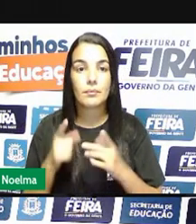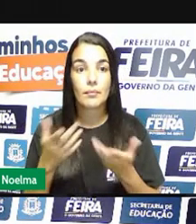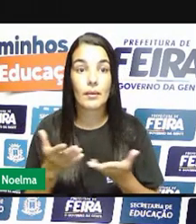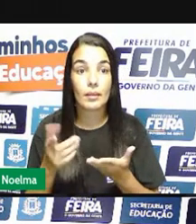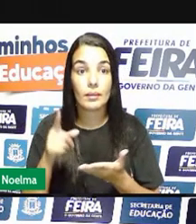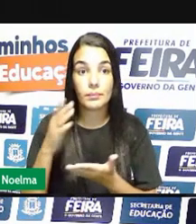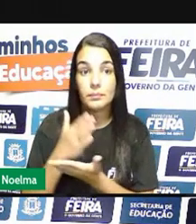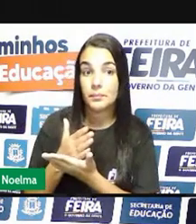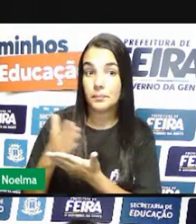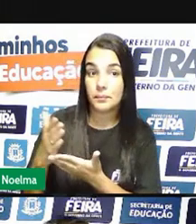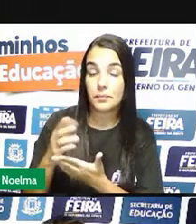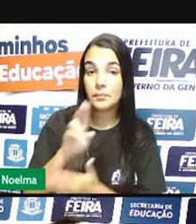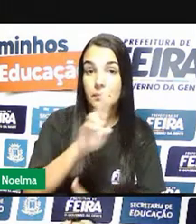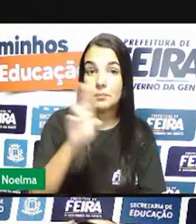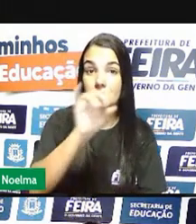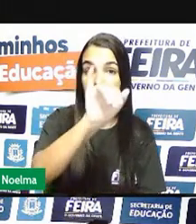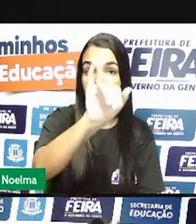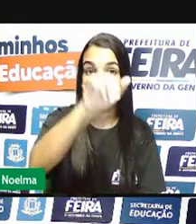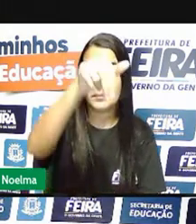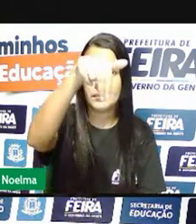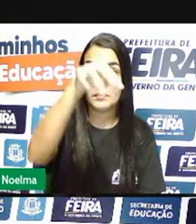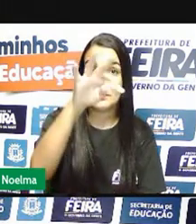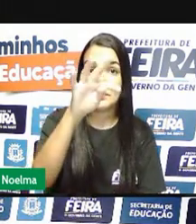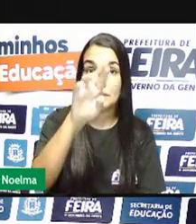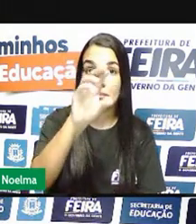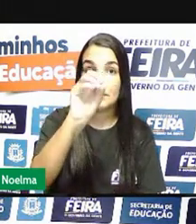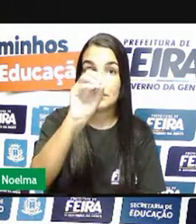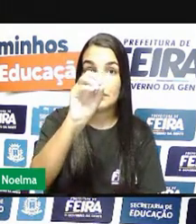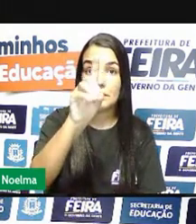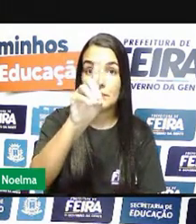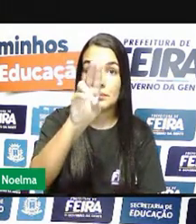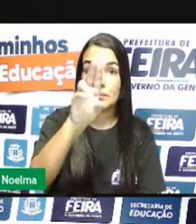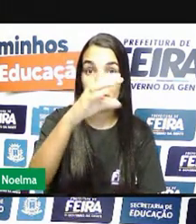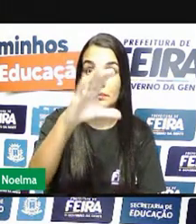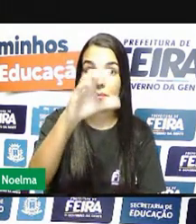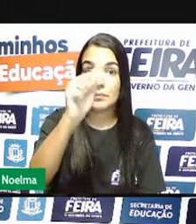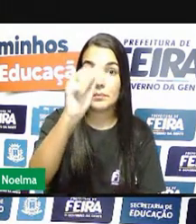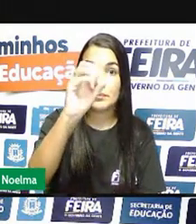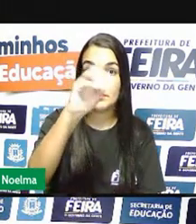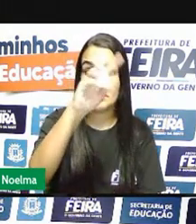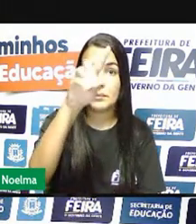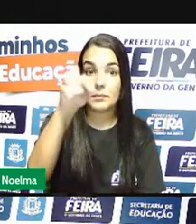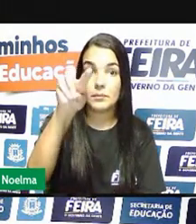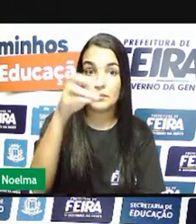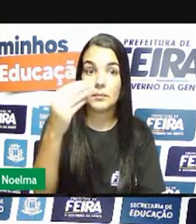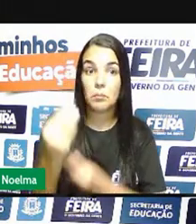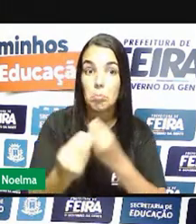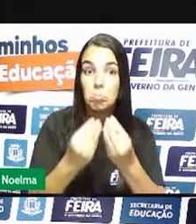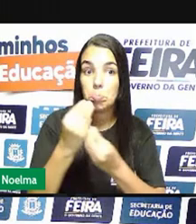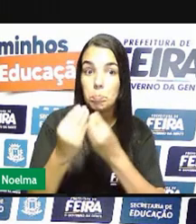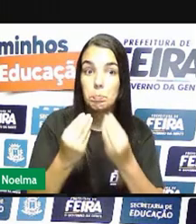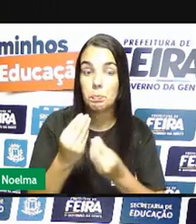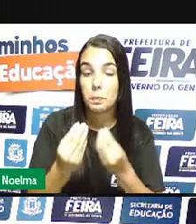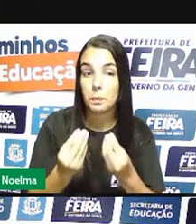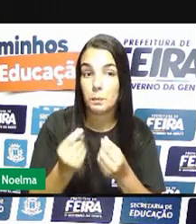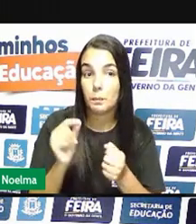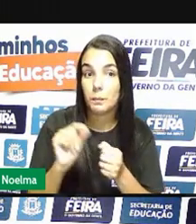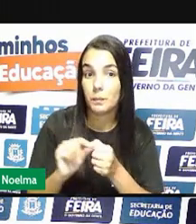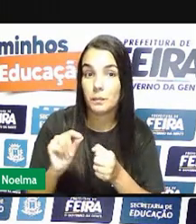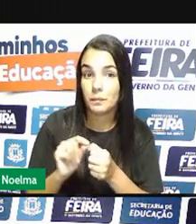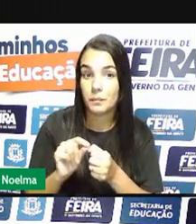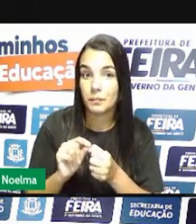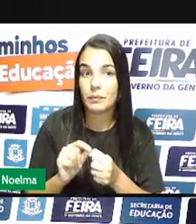Introdução. Vamos começar, né? Dicas de como fazer a introdução da sua redação dissertativa argumentativa.